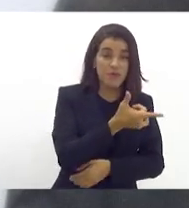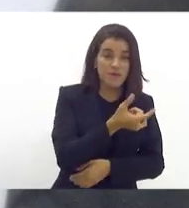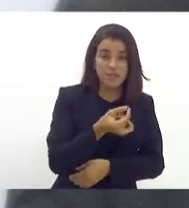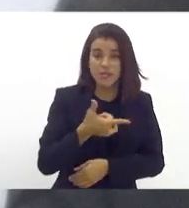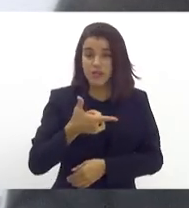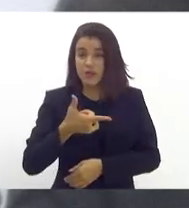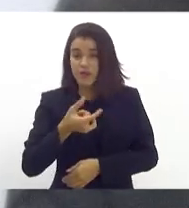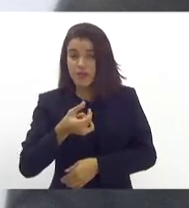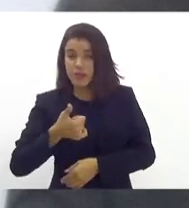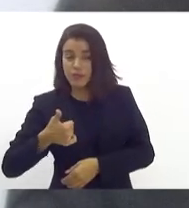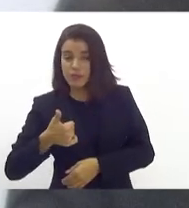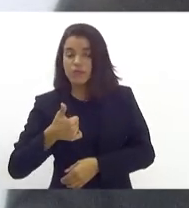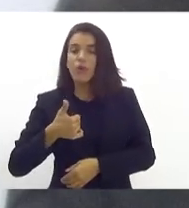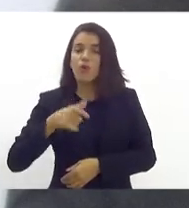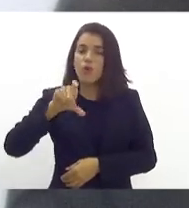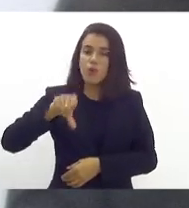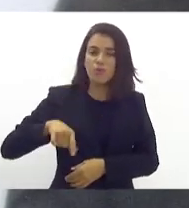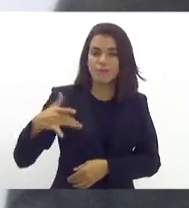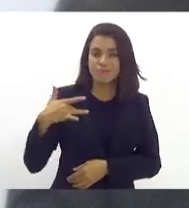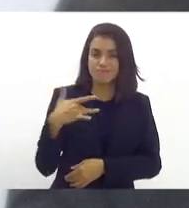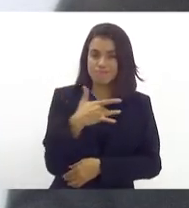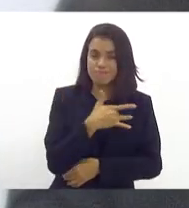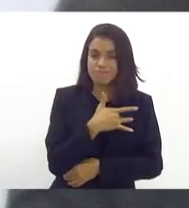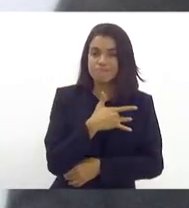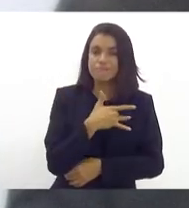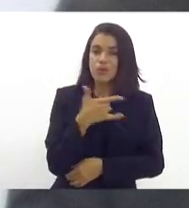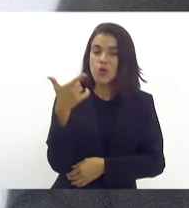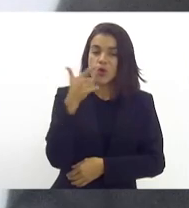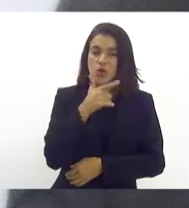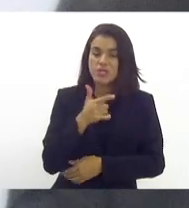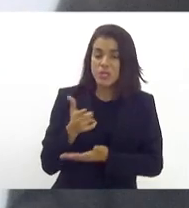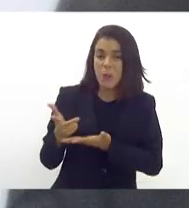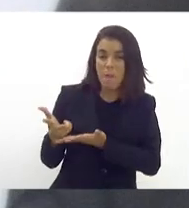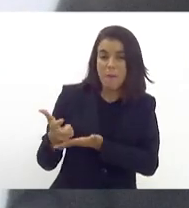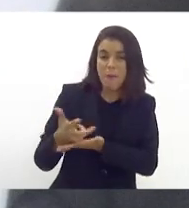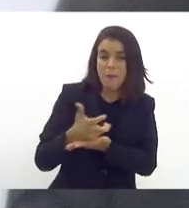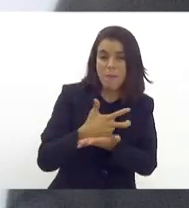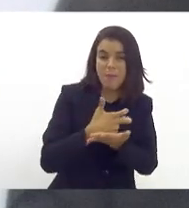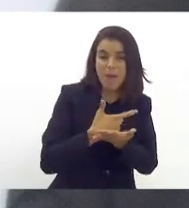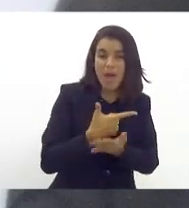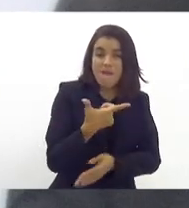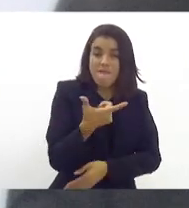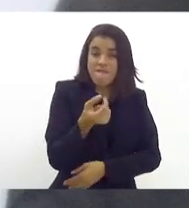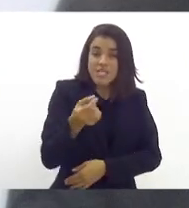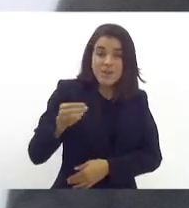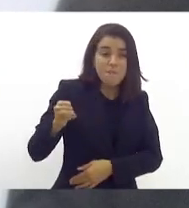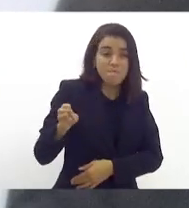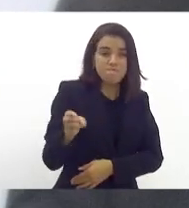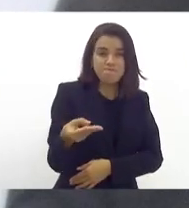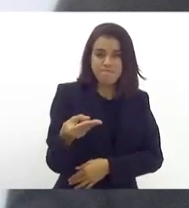que os planos de saúde alcançaram lucro récorde de 20 bilhões de